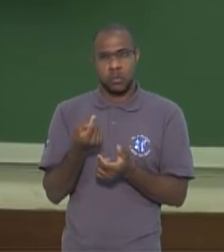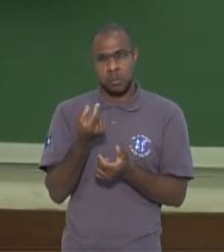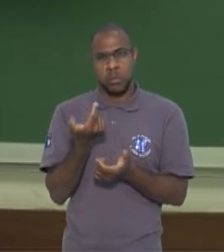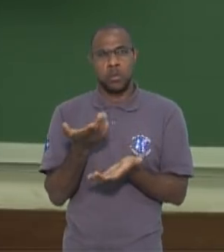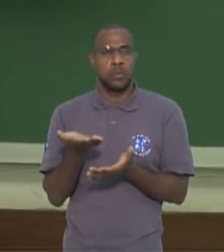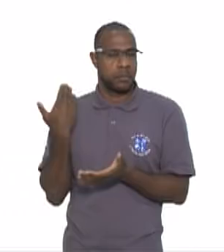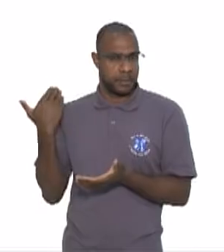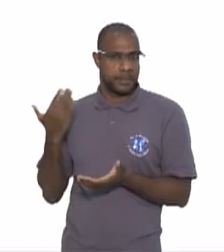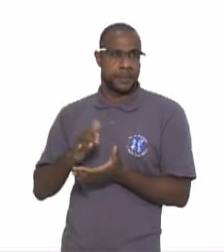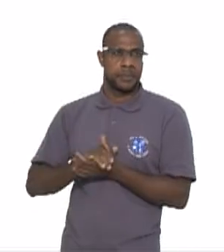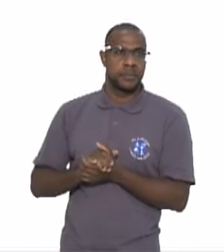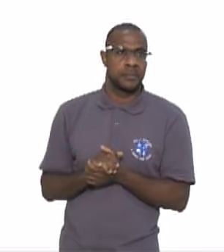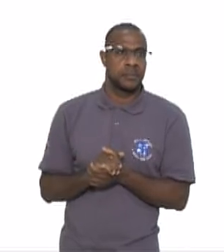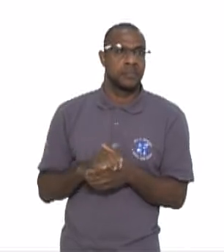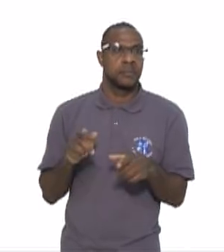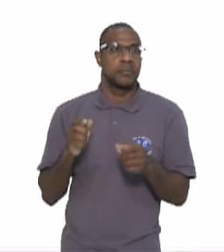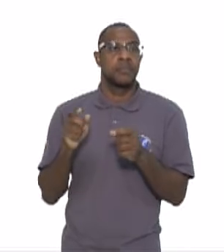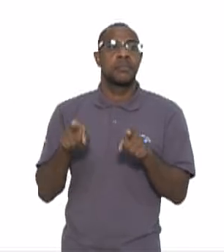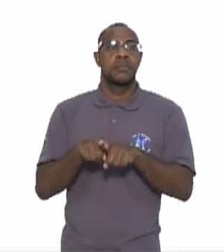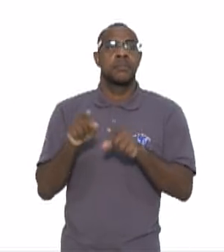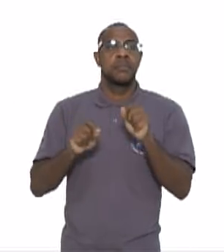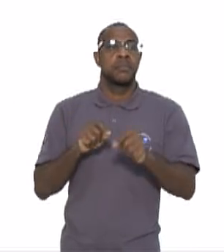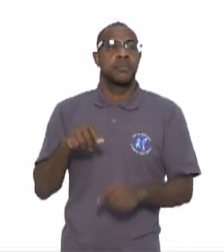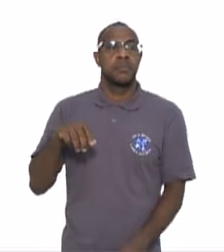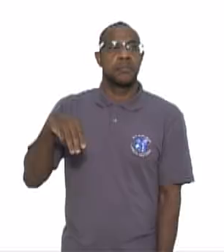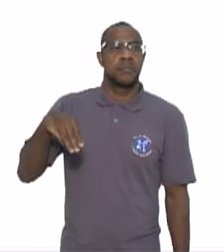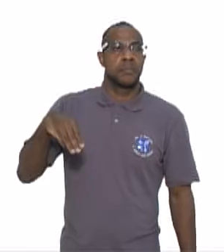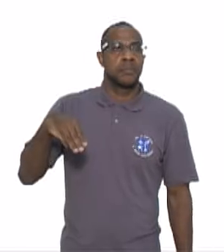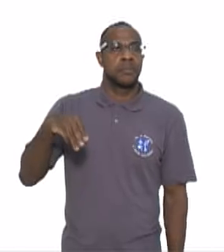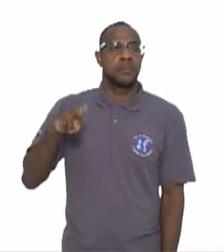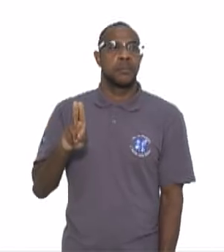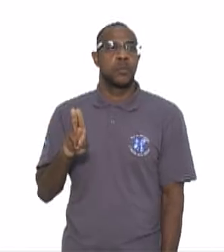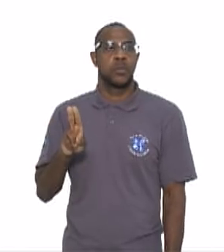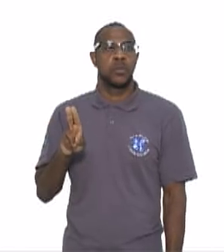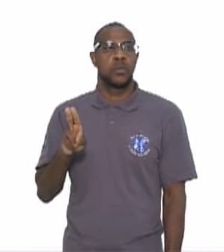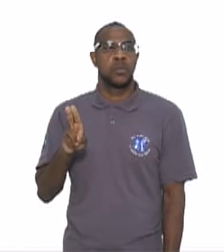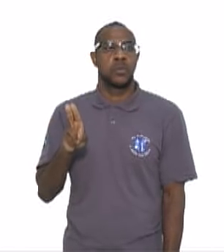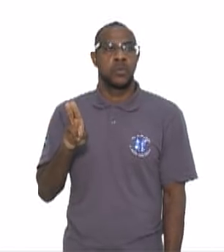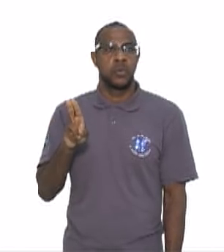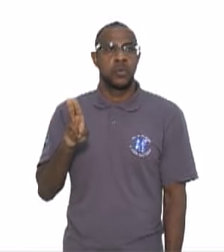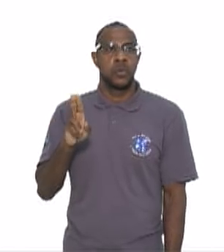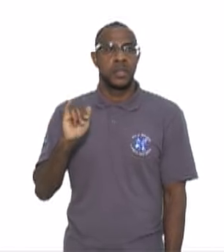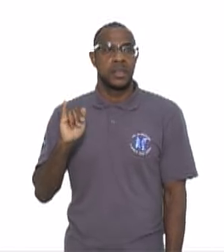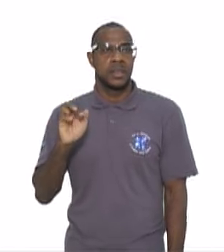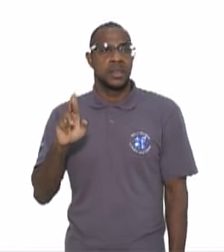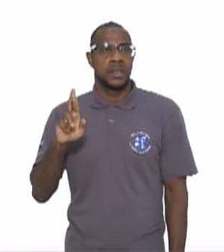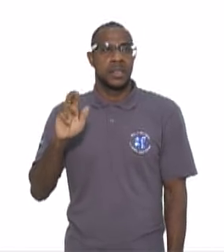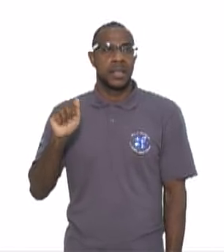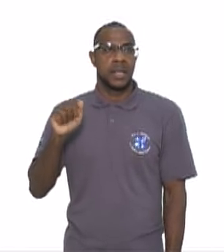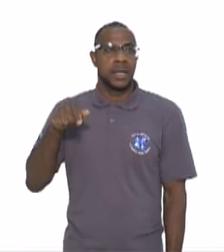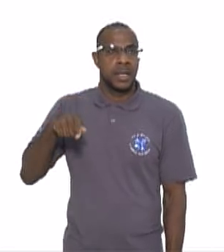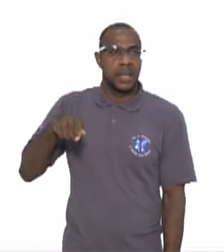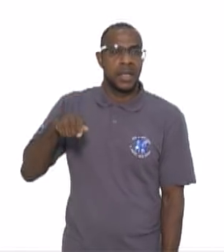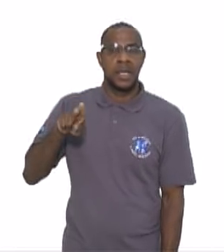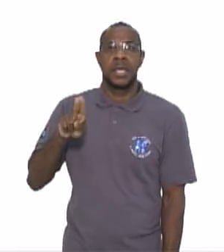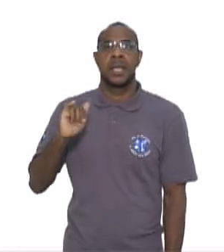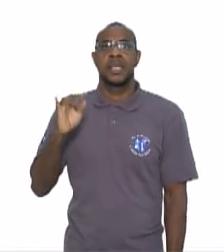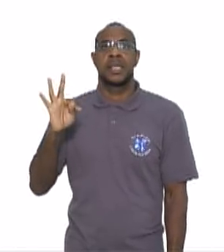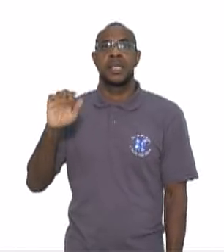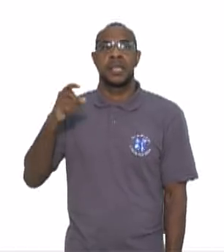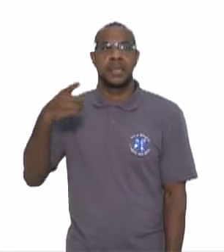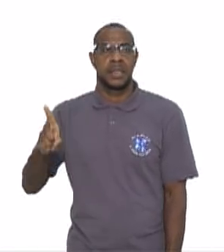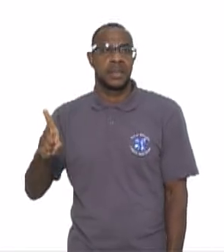vocês. Também vamos falar dos Muirakitas e a magia. Os Muirakitas, diferente do Toy Art,